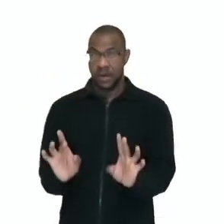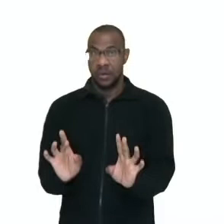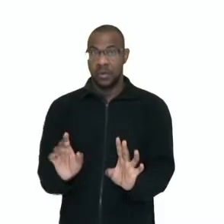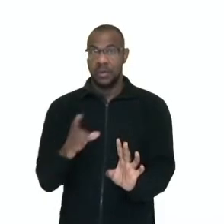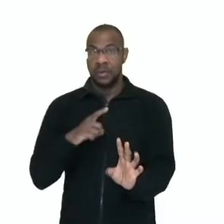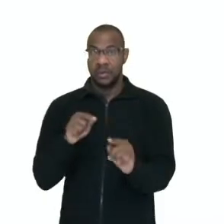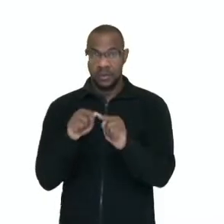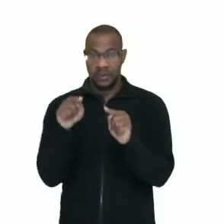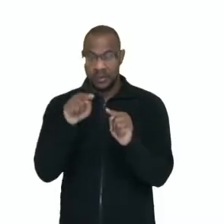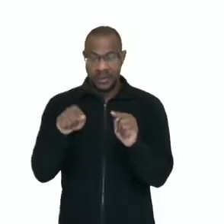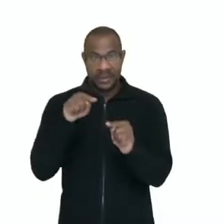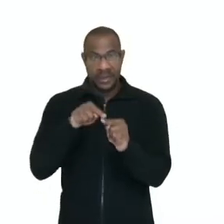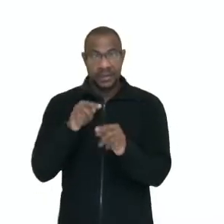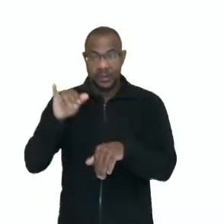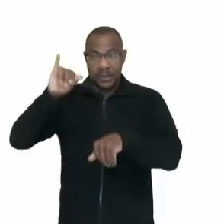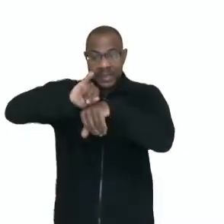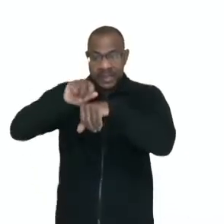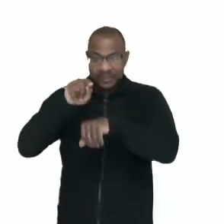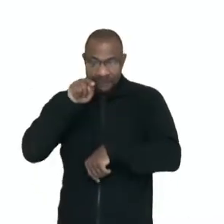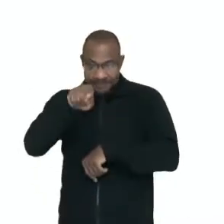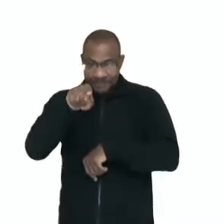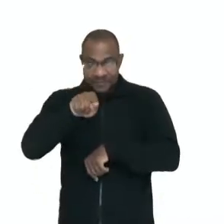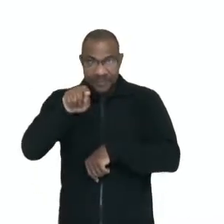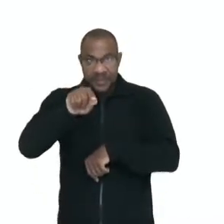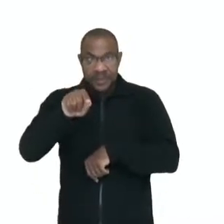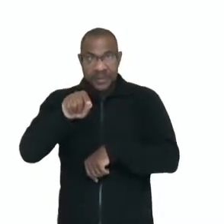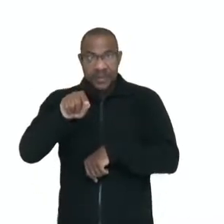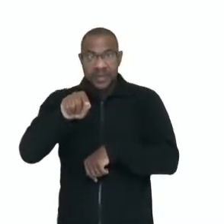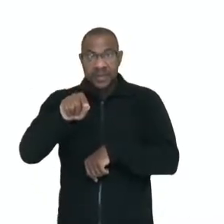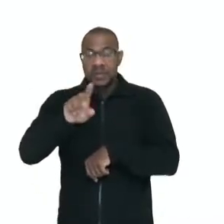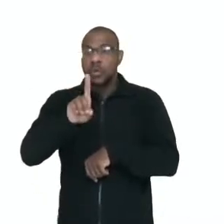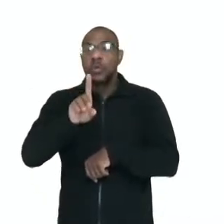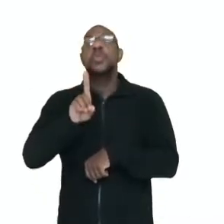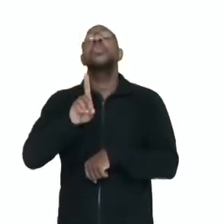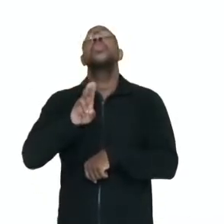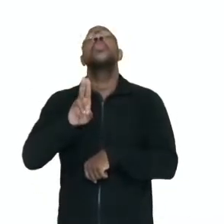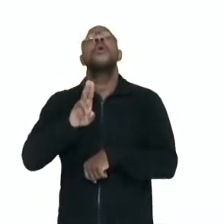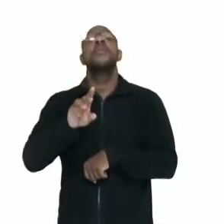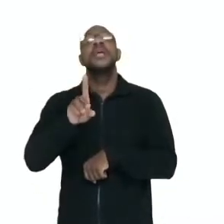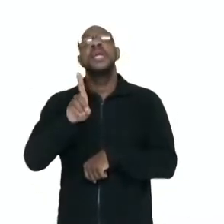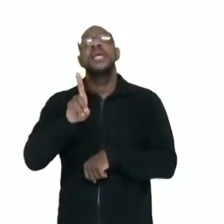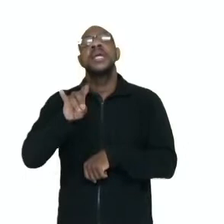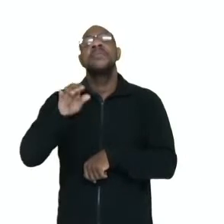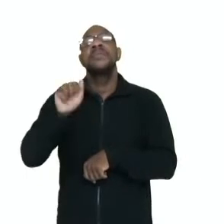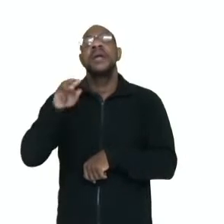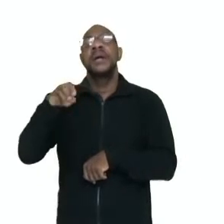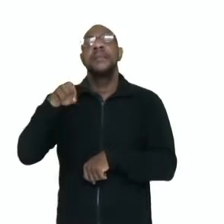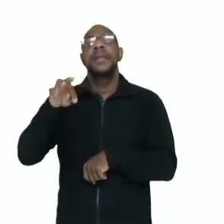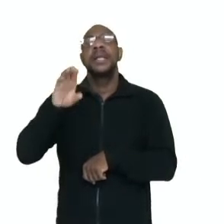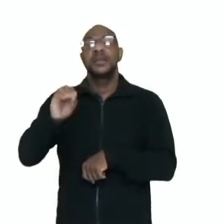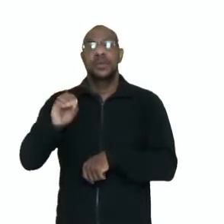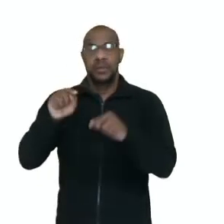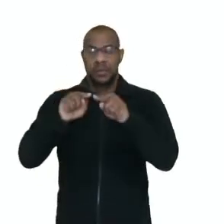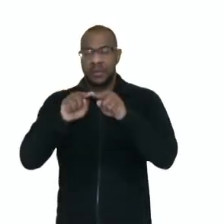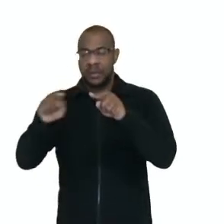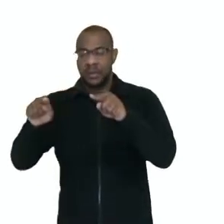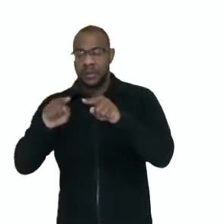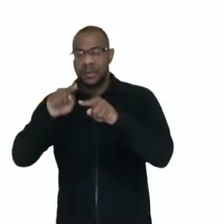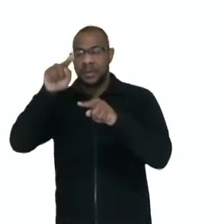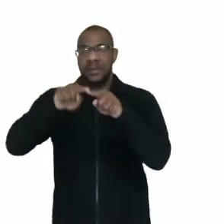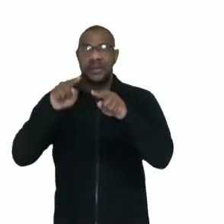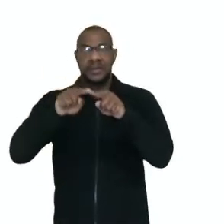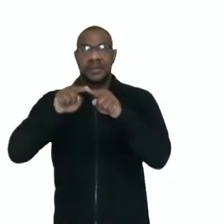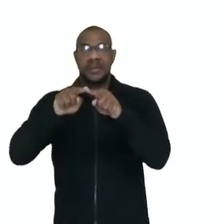que passa exatamente pelo centro, ela é chamada de diâmetro. E um outro elemento importante é o raio, né?